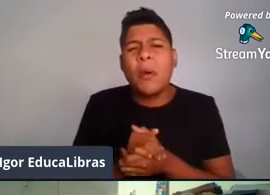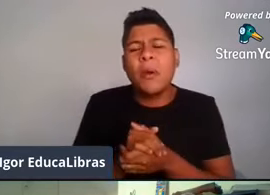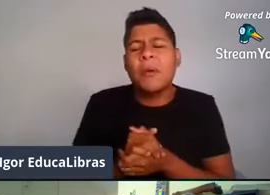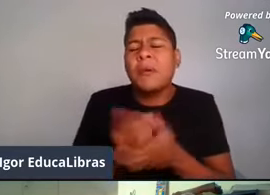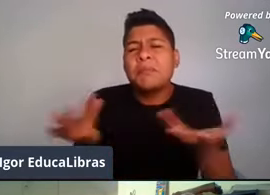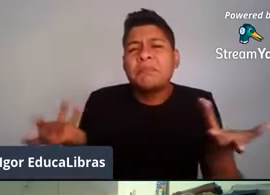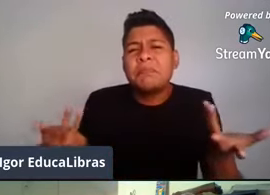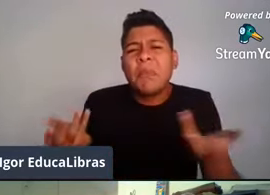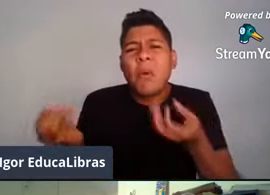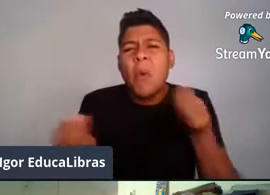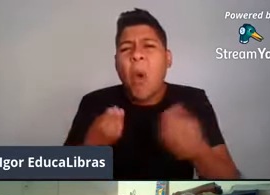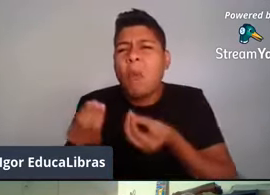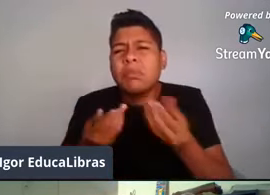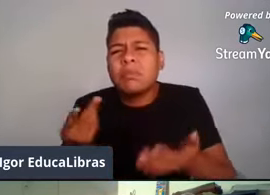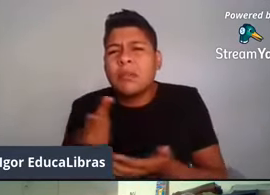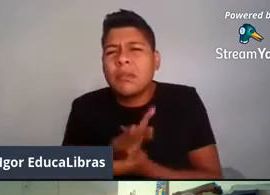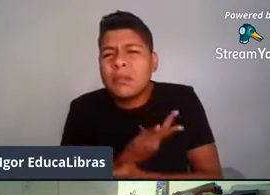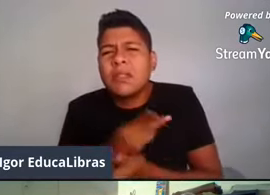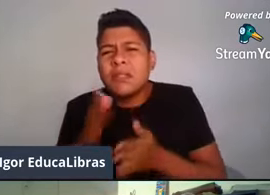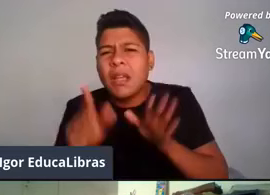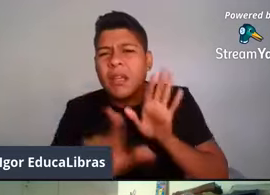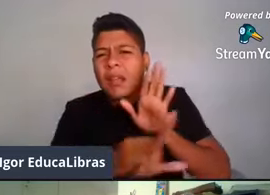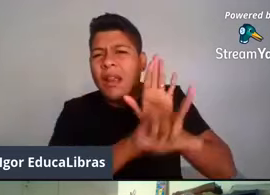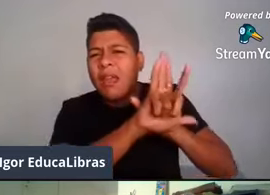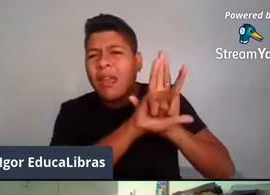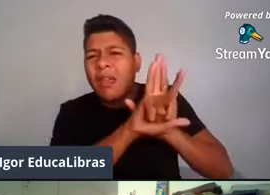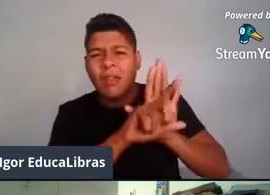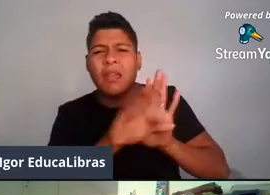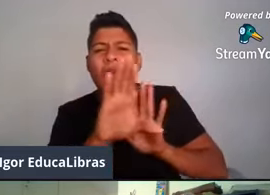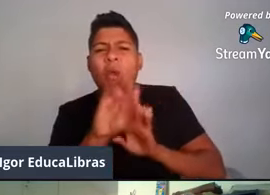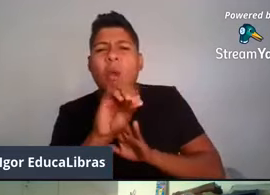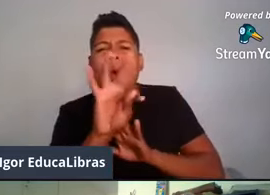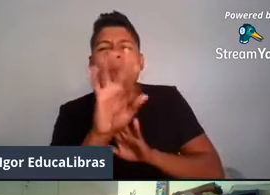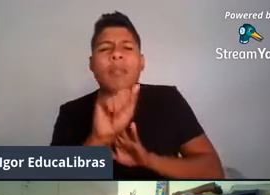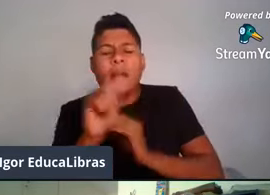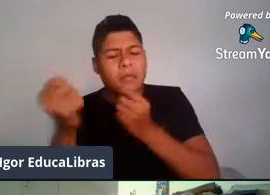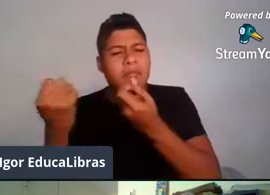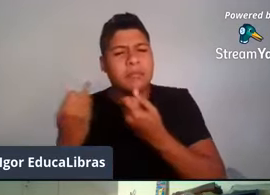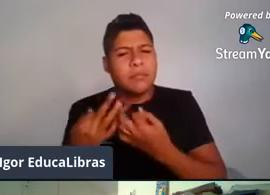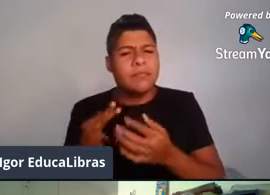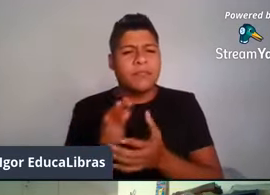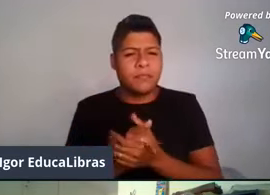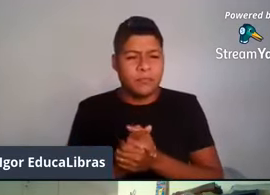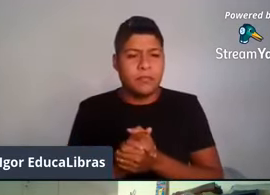de ameaça à lei de cotas? Bom, Cid,